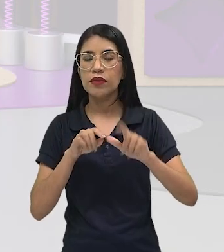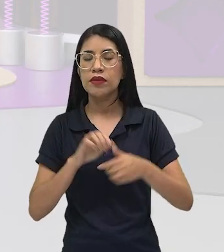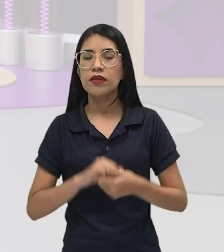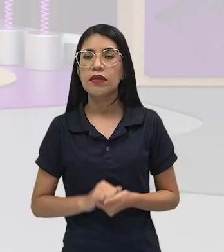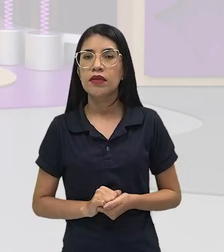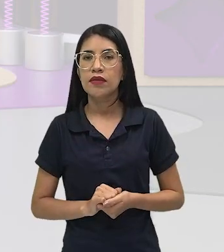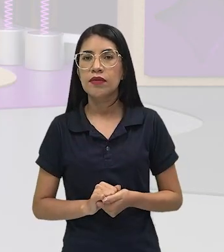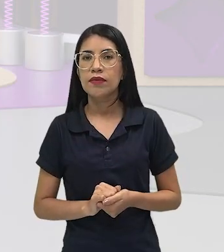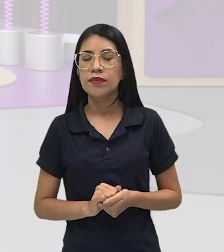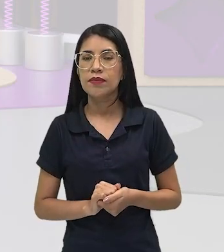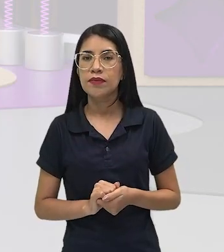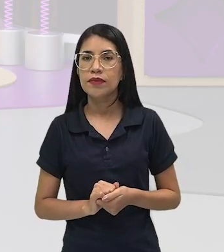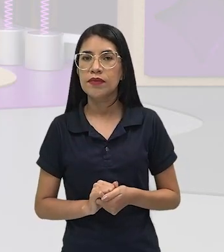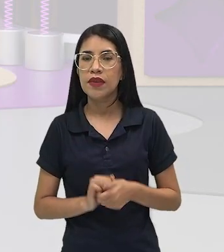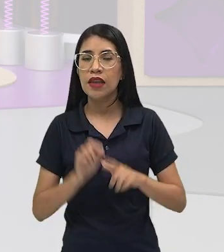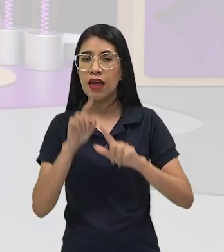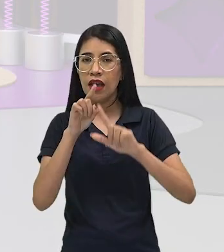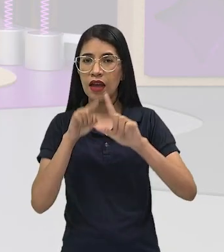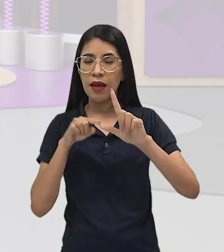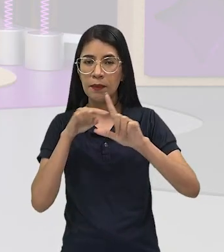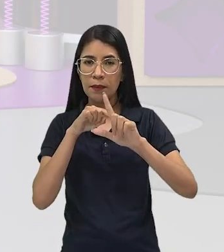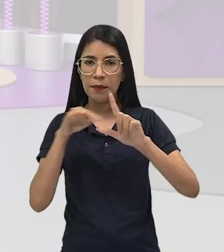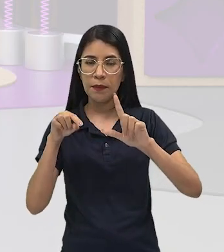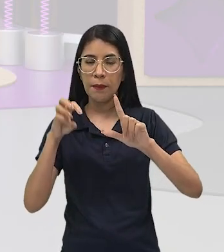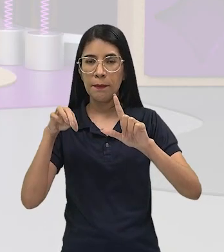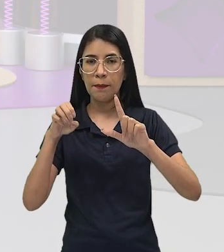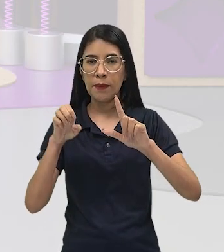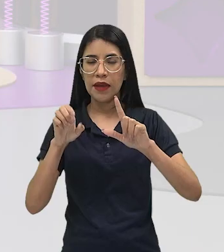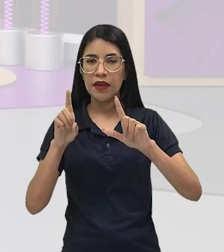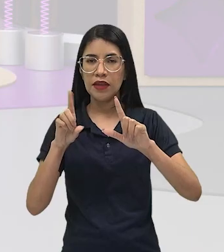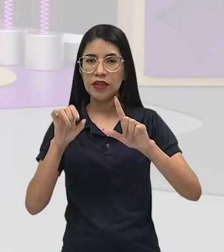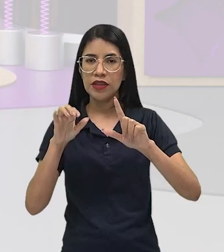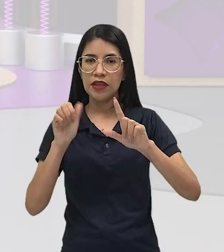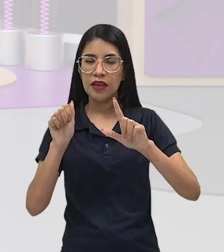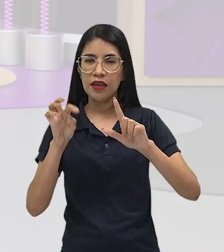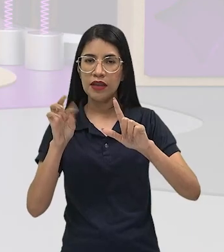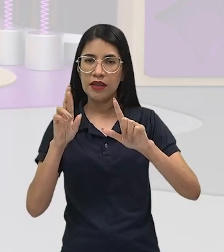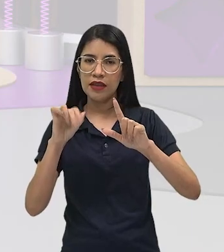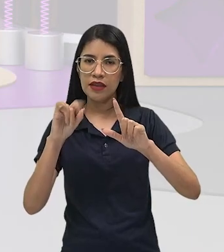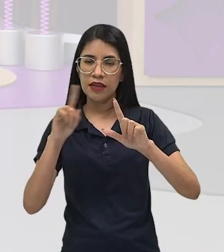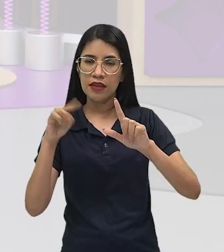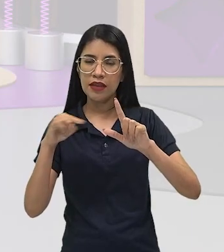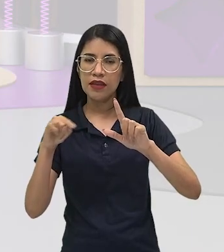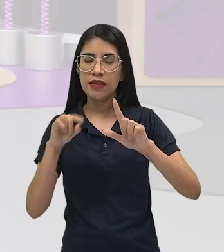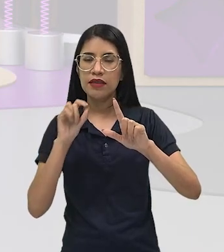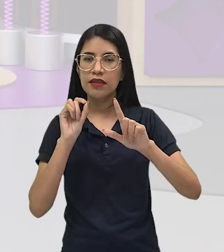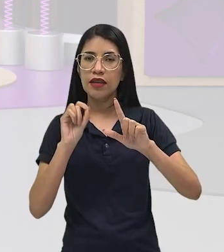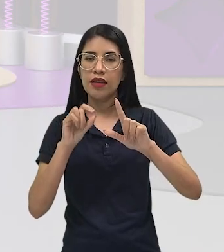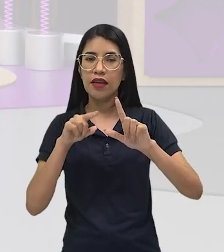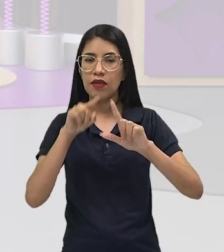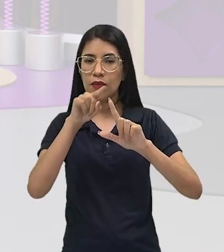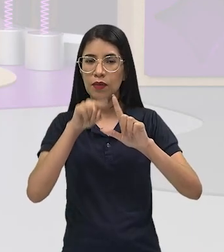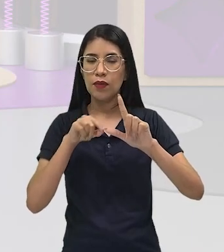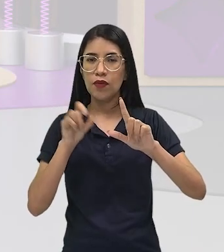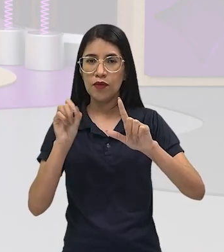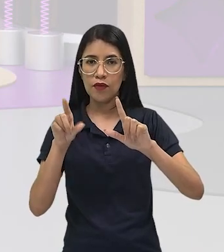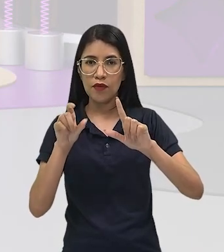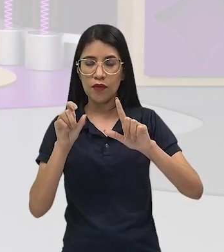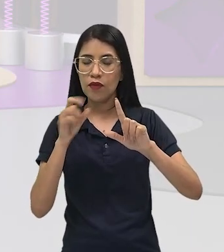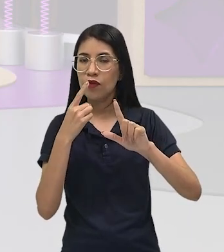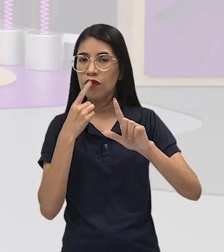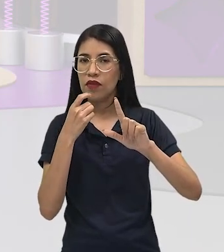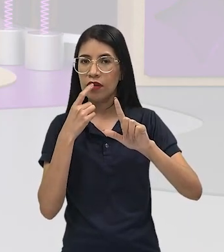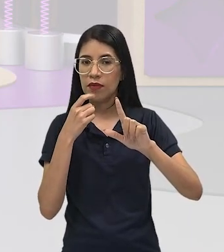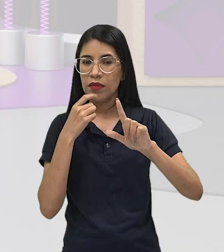sair exatamente deste ponto, onde está a mediana, para cima, reto, formando exatamente este ângulo